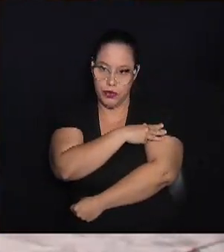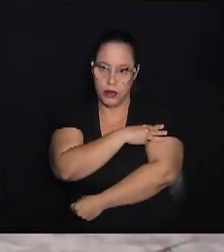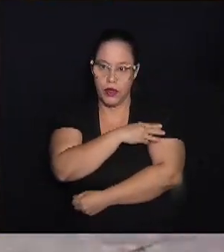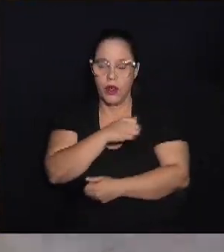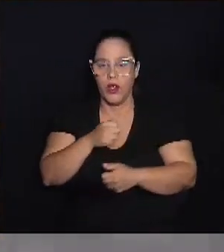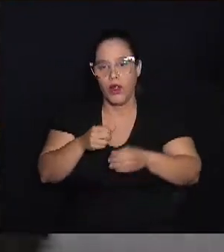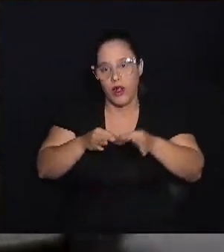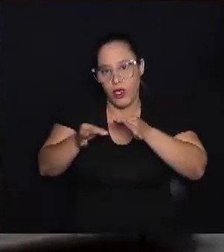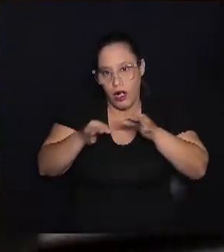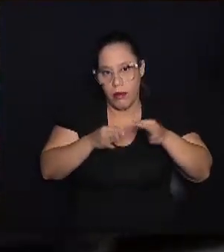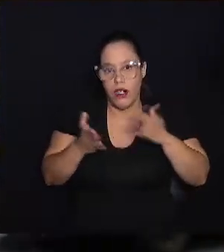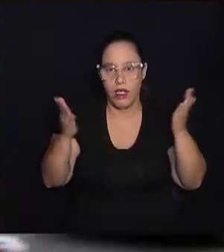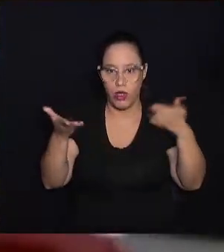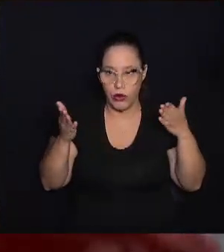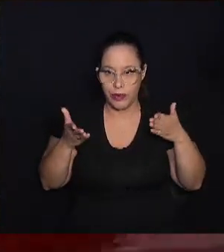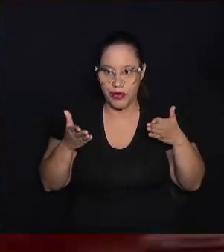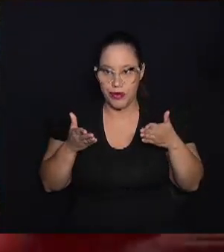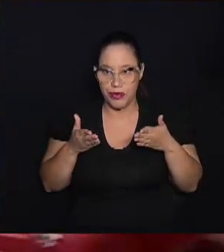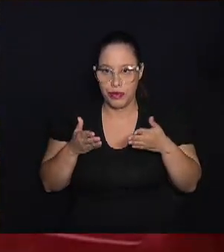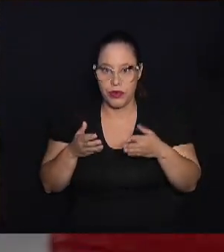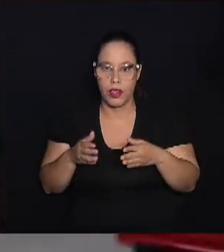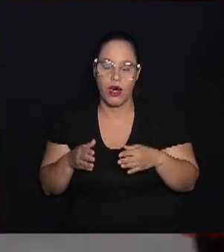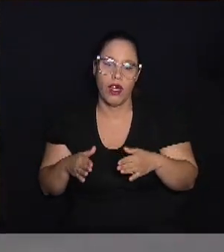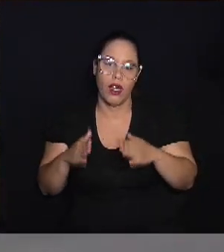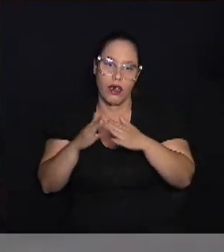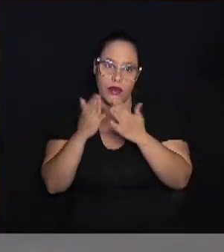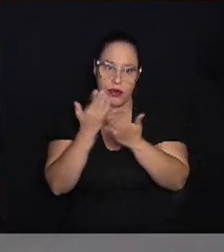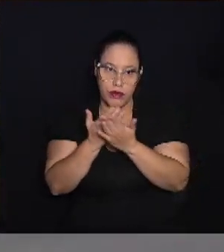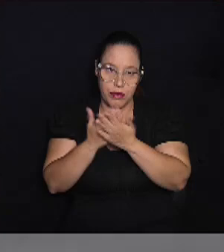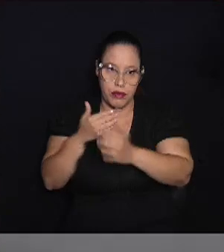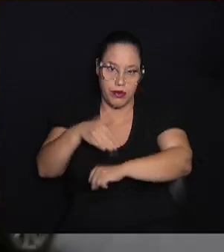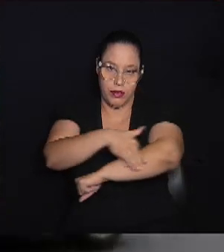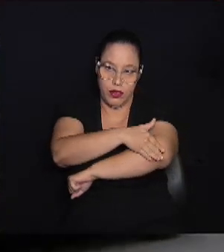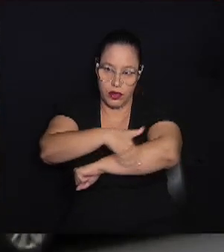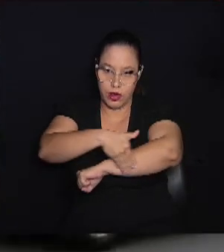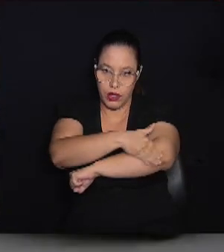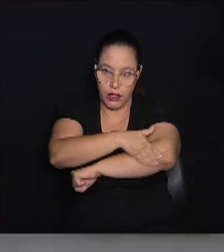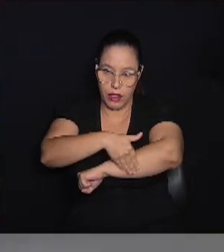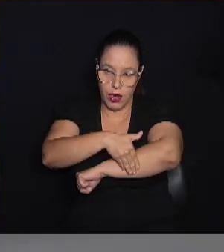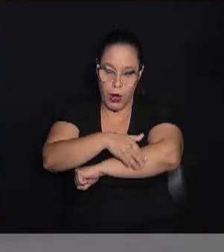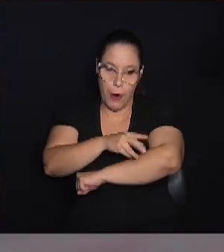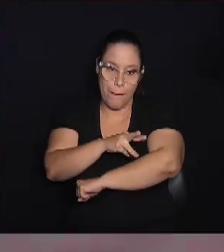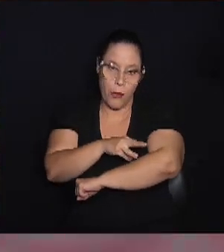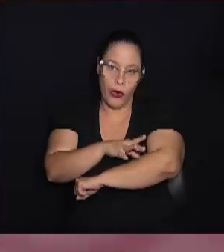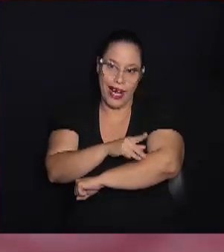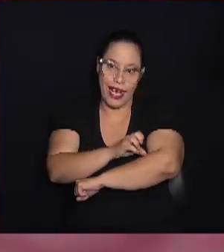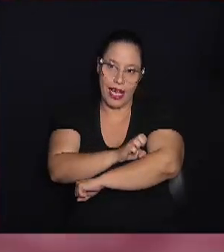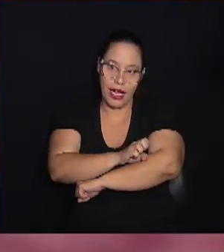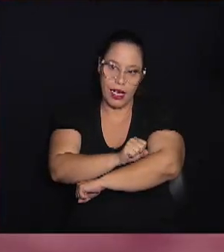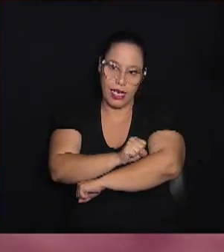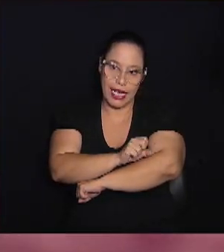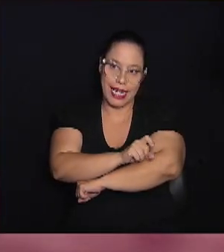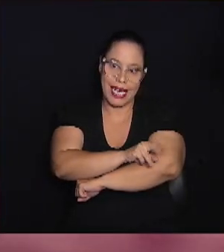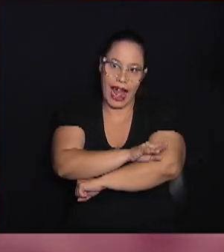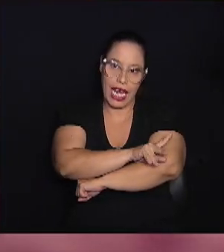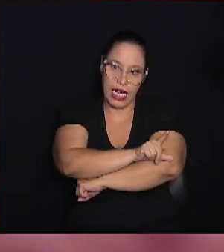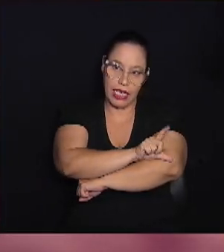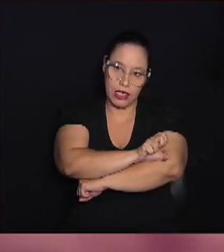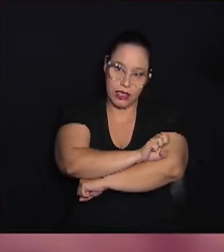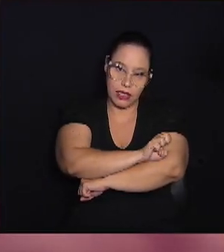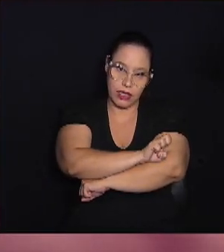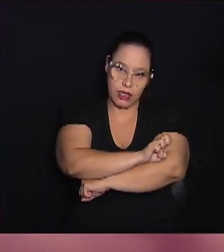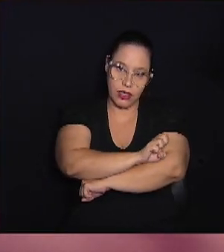dias de hoje. A escola está localizada na Avenida Moraes Salles, no centro da cidade.